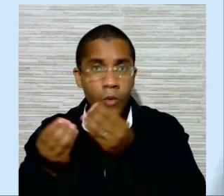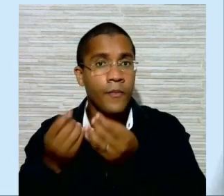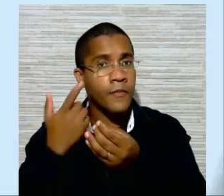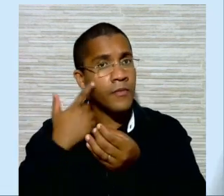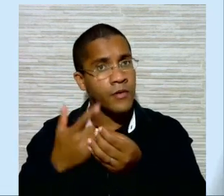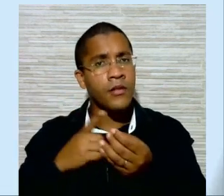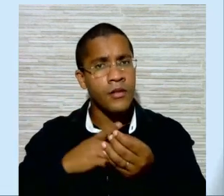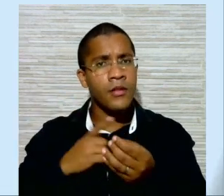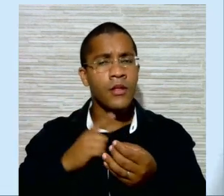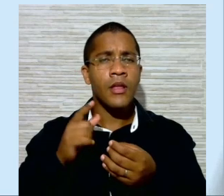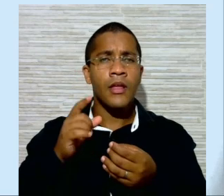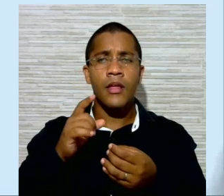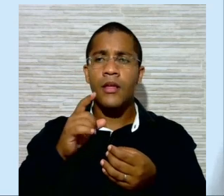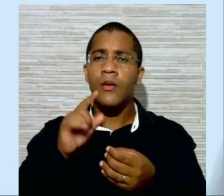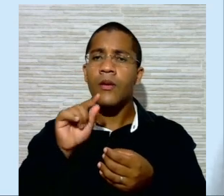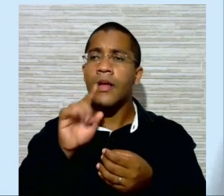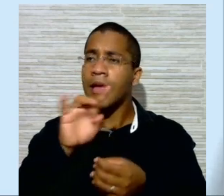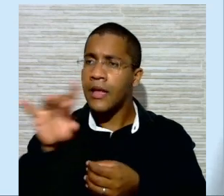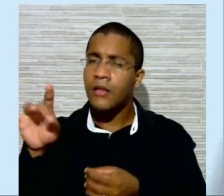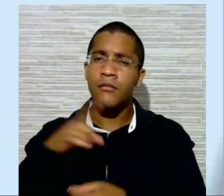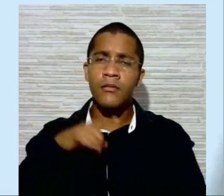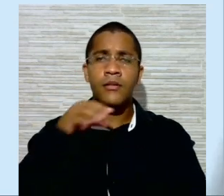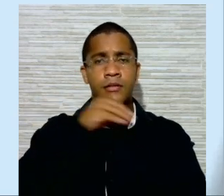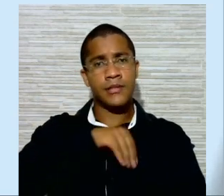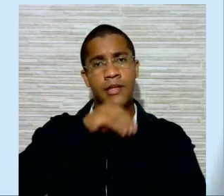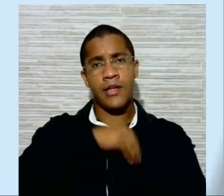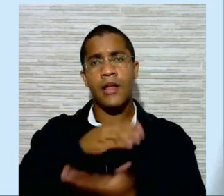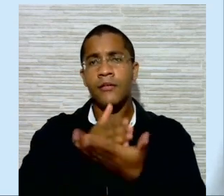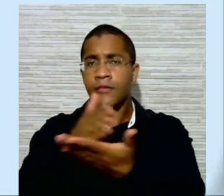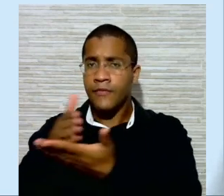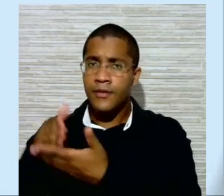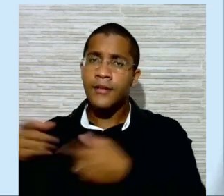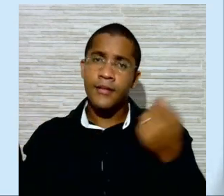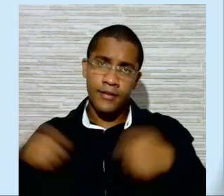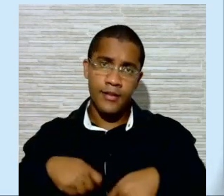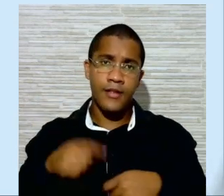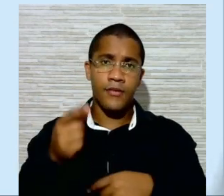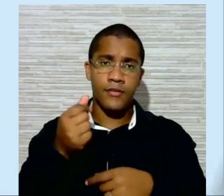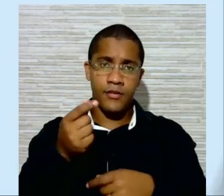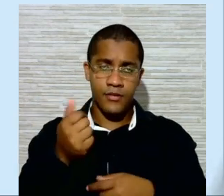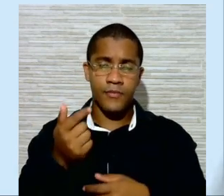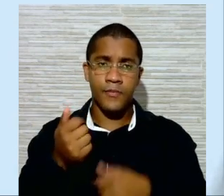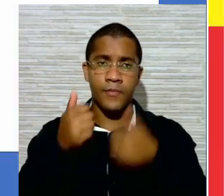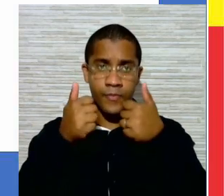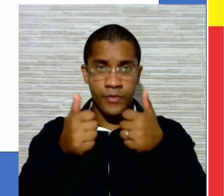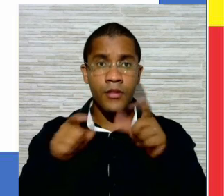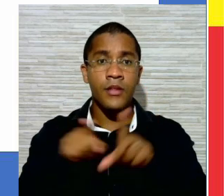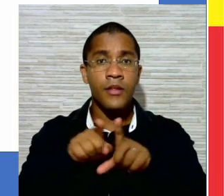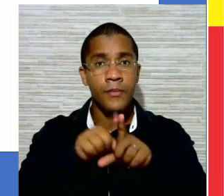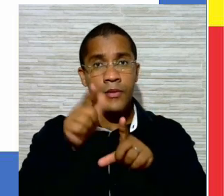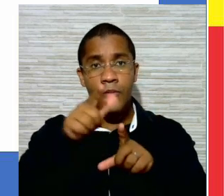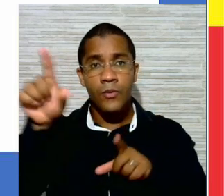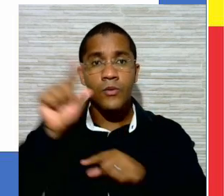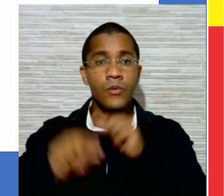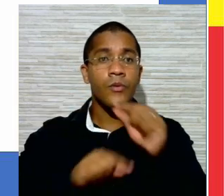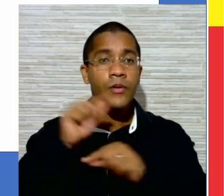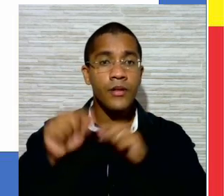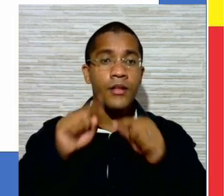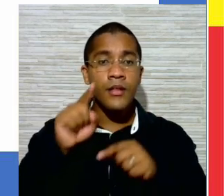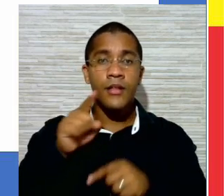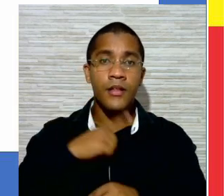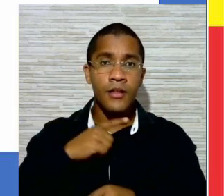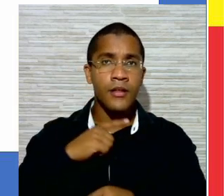ser gerado um custo, tudo isso vai ser gerado uma distribuição de algum tipo de recurso, de algum tipo de renda. Existem também outros setores, tá,